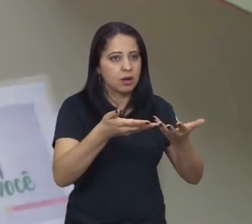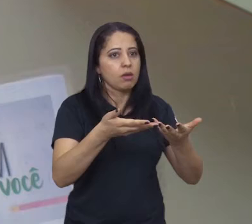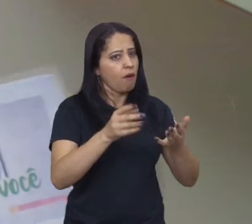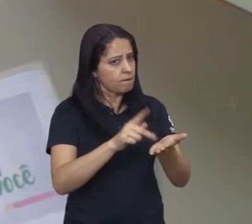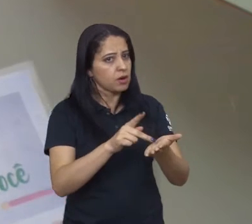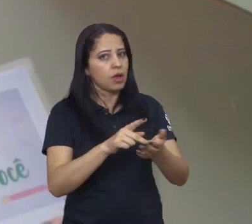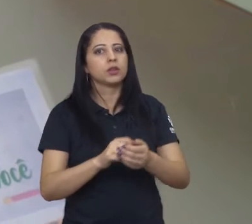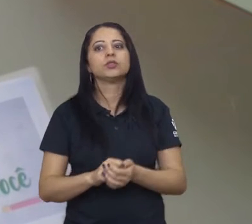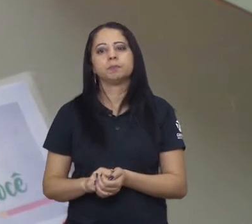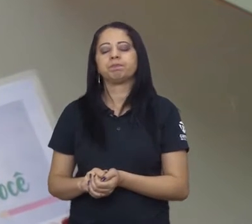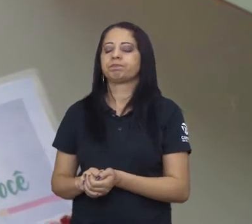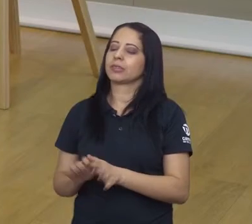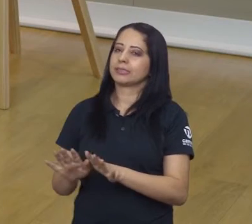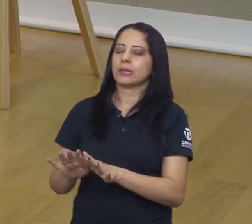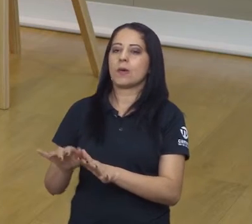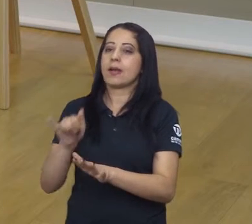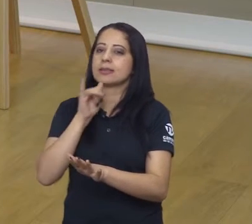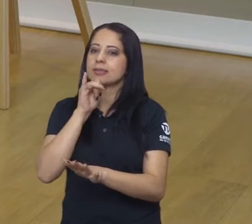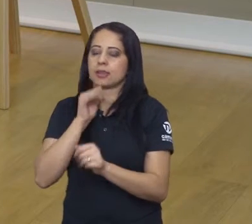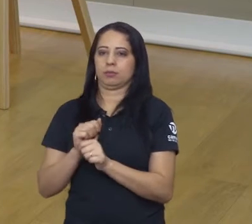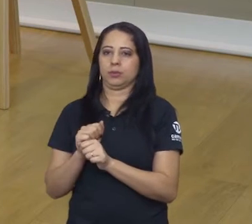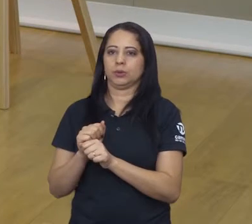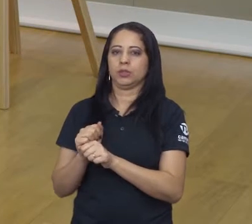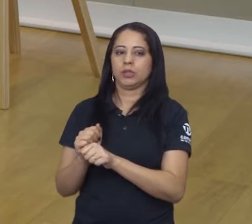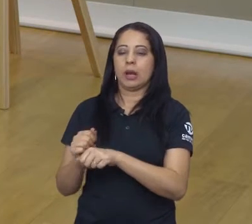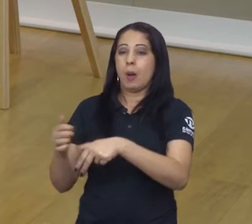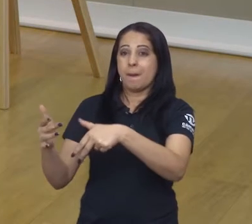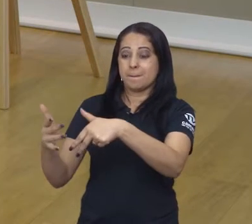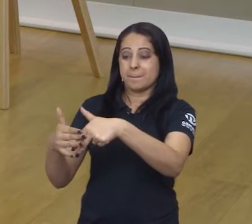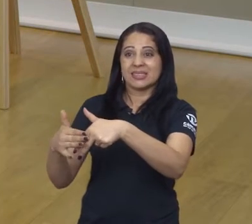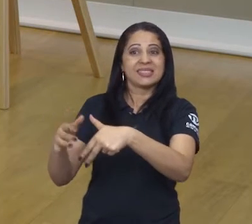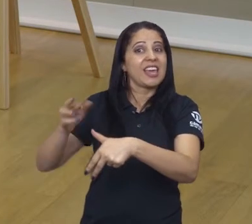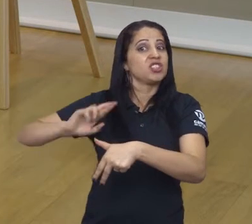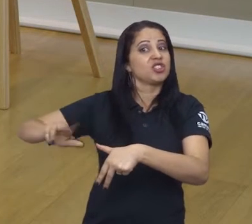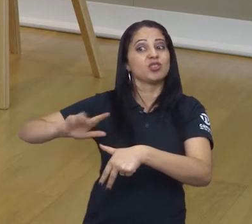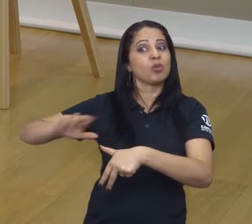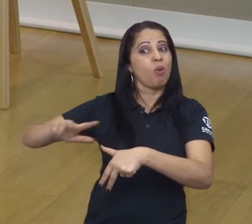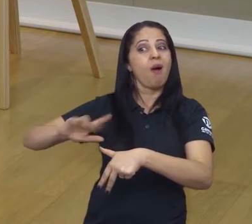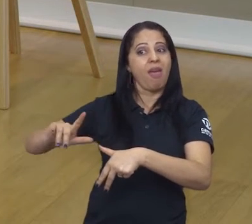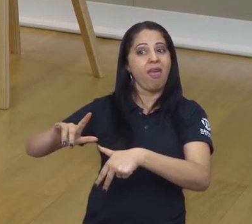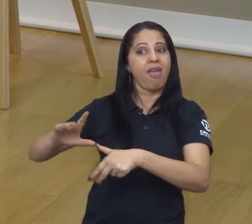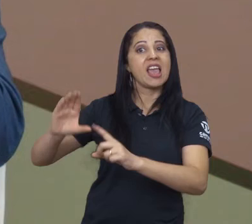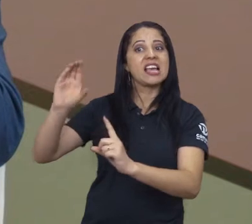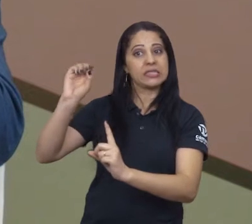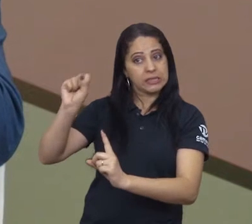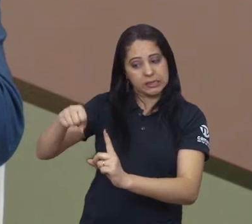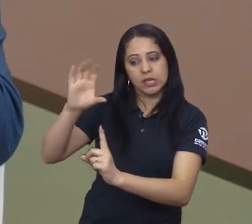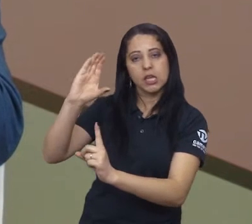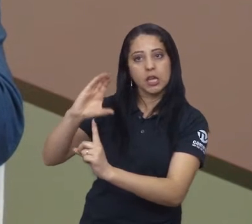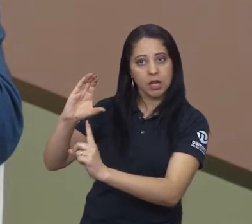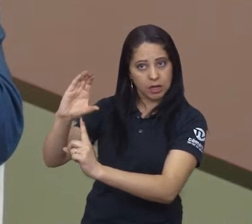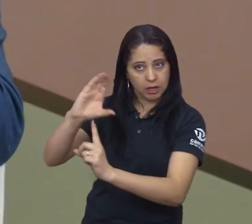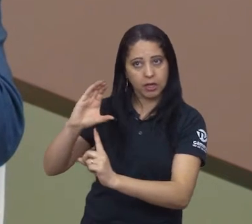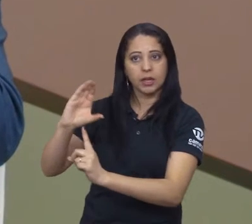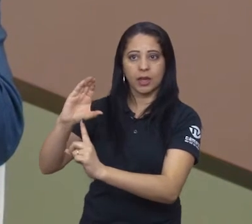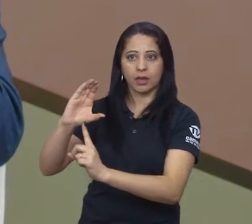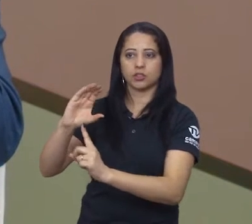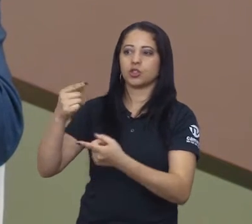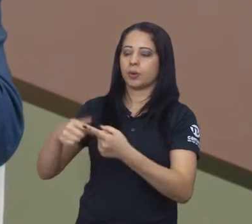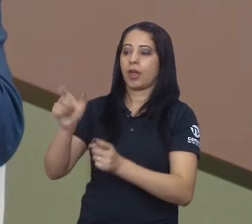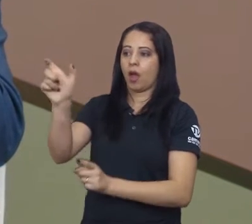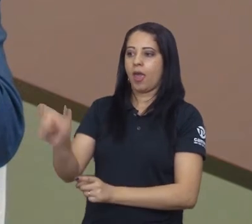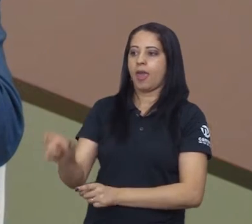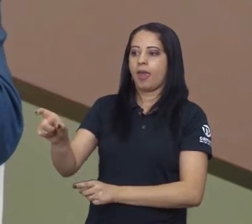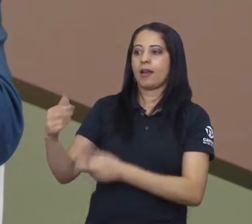classificar assim eu costumo dizer que eu não tenho pacientes eu tenho e clientes porque todo cliente ele tem que ter uma coisa muito